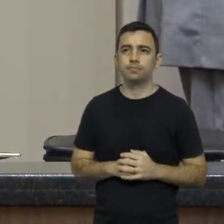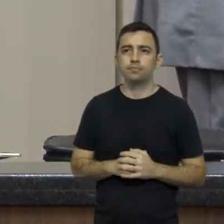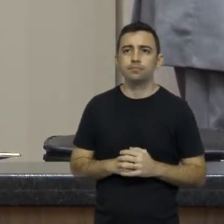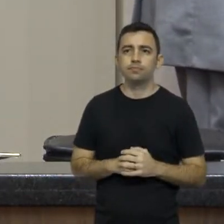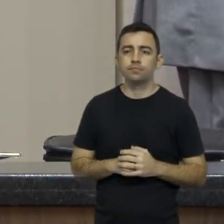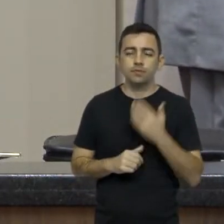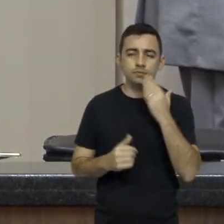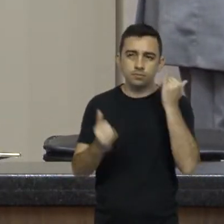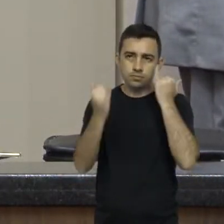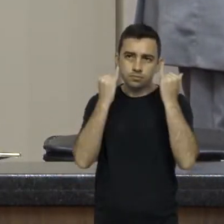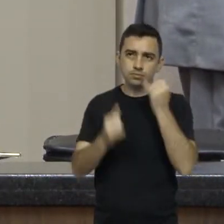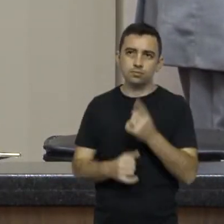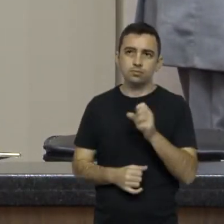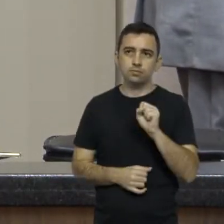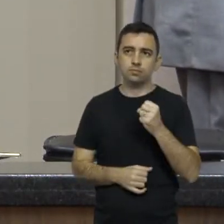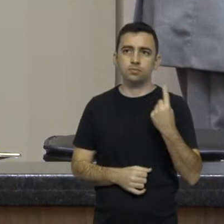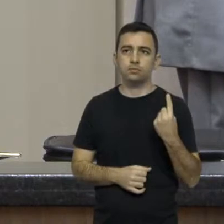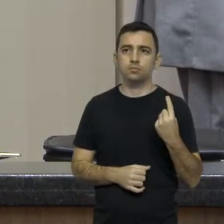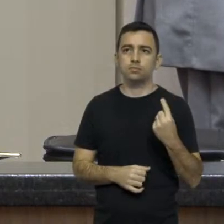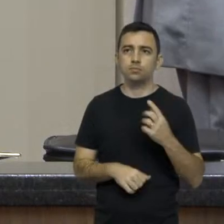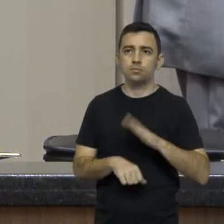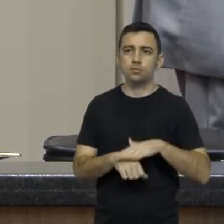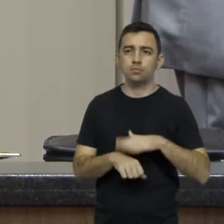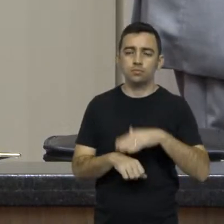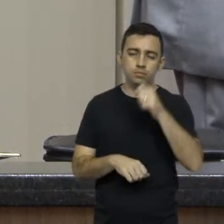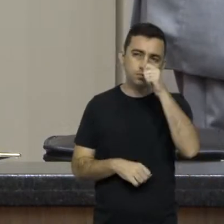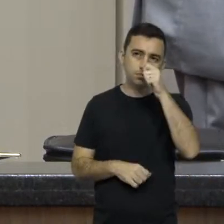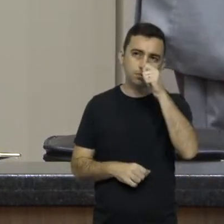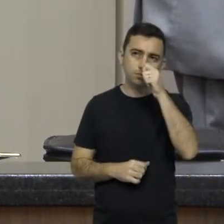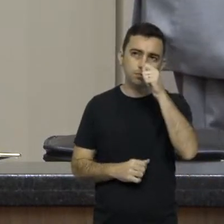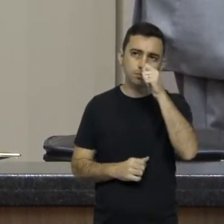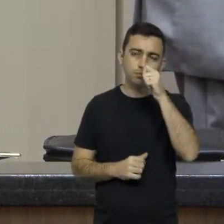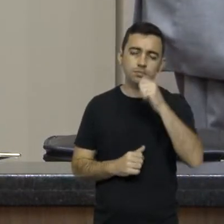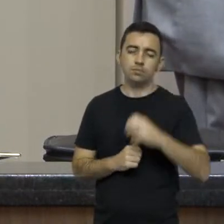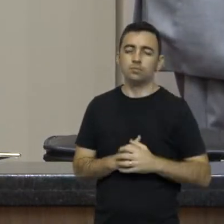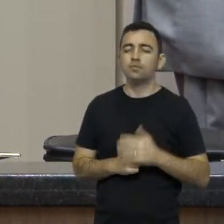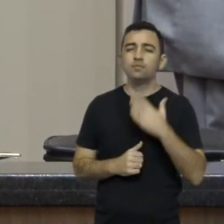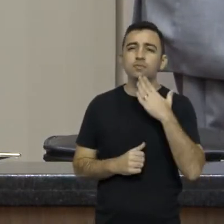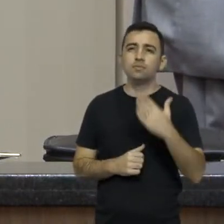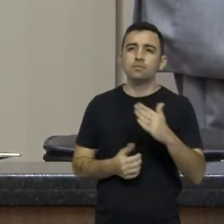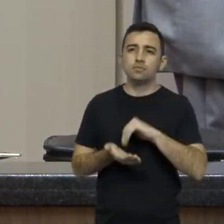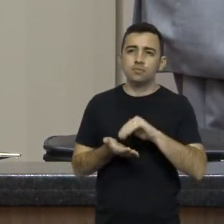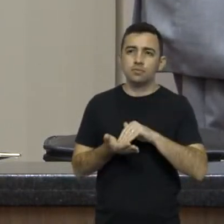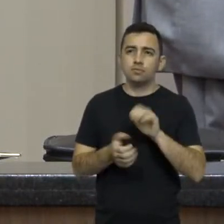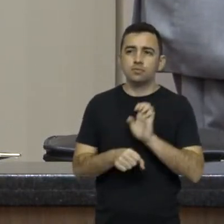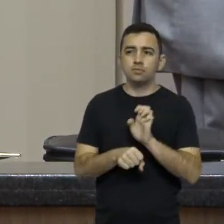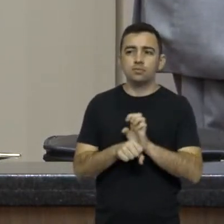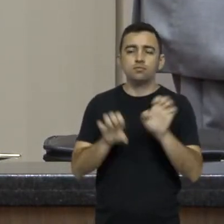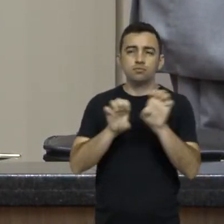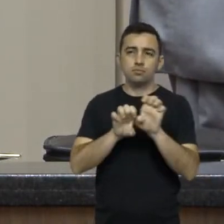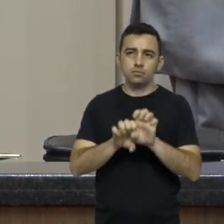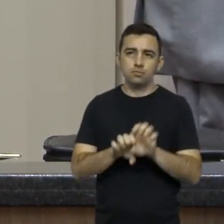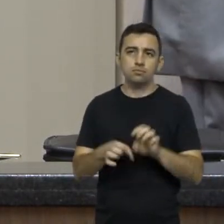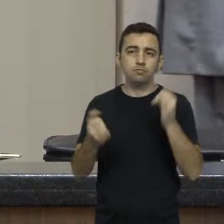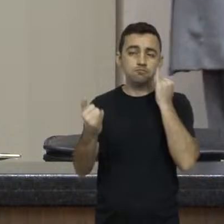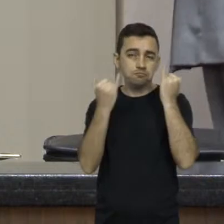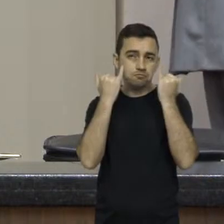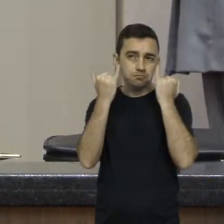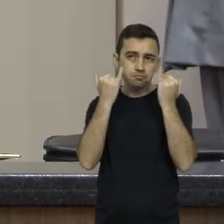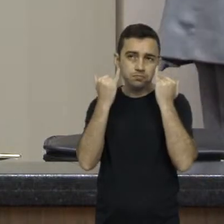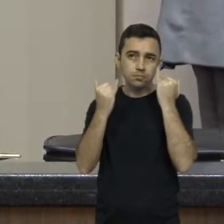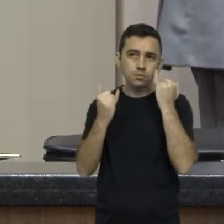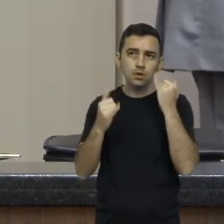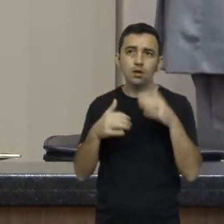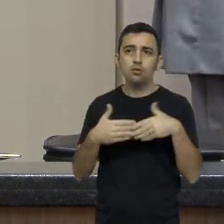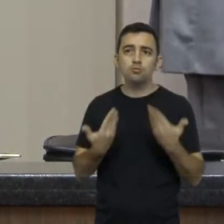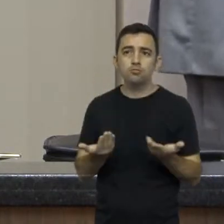Pedido de informação 181, do deputado também João Amin, solicitando ao secretário de Estado da Infraestrutura informações acerca da